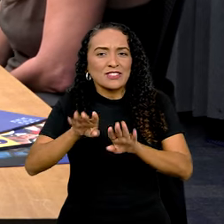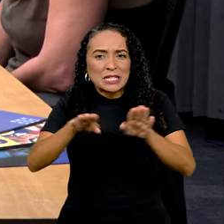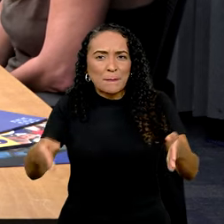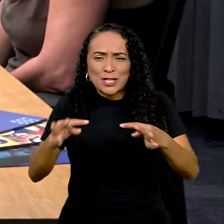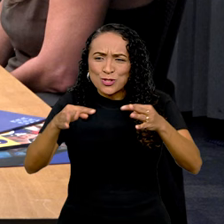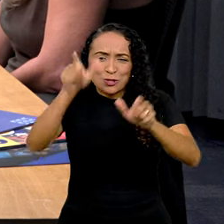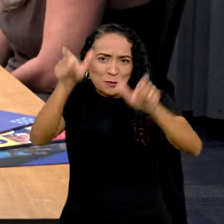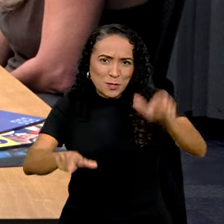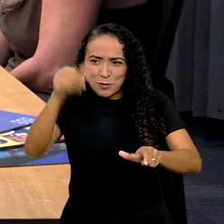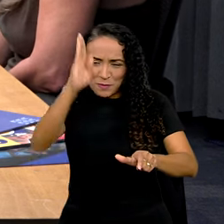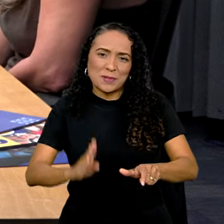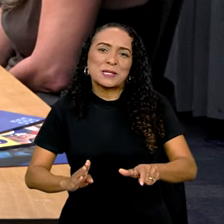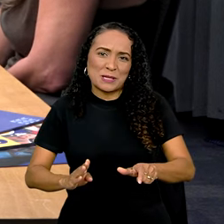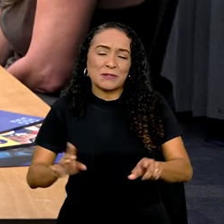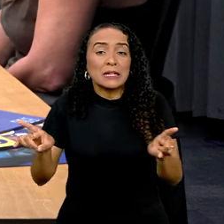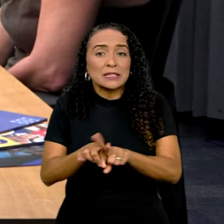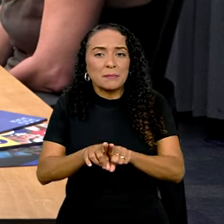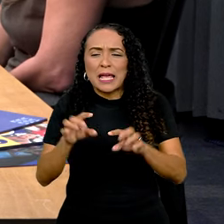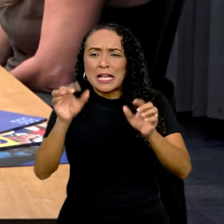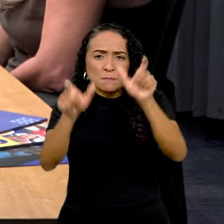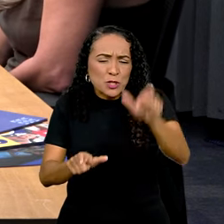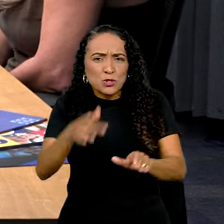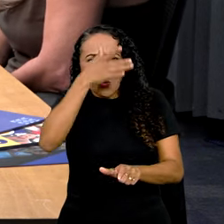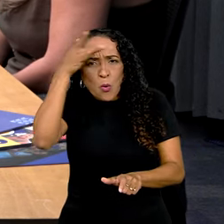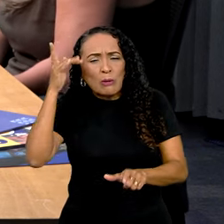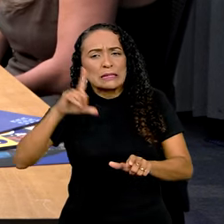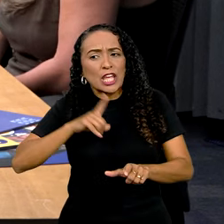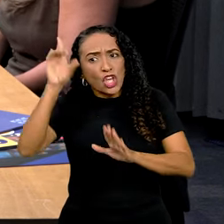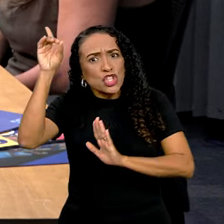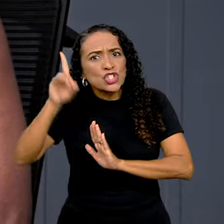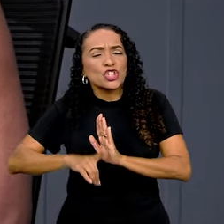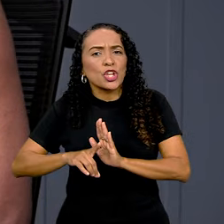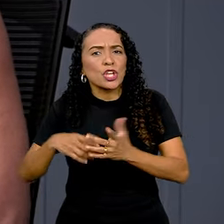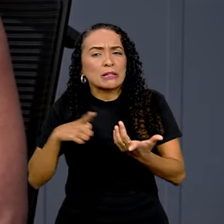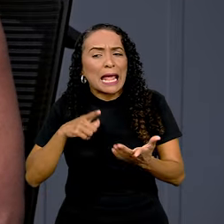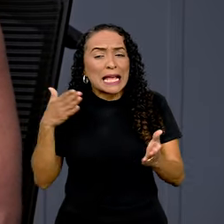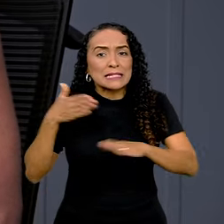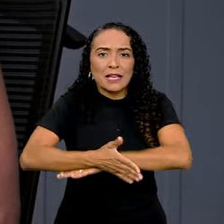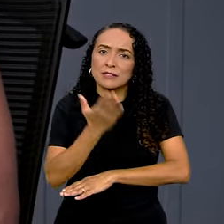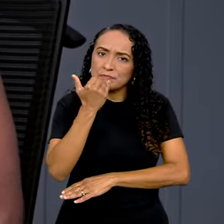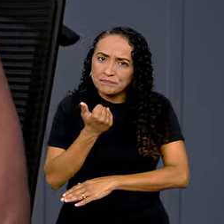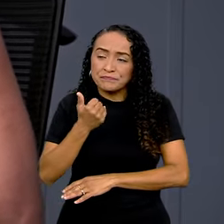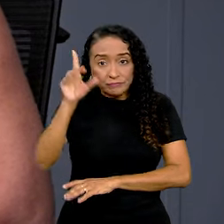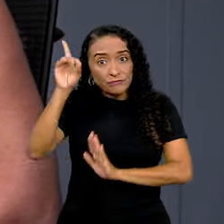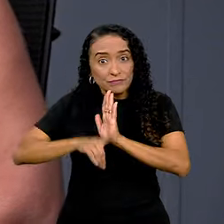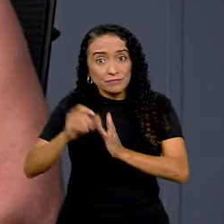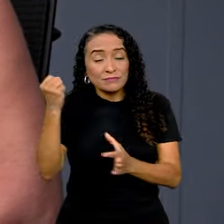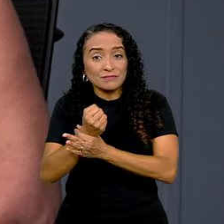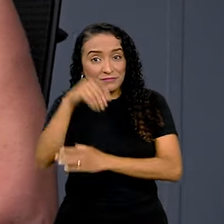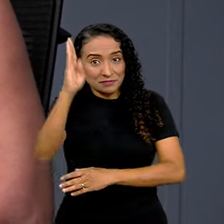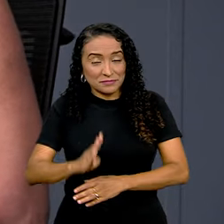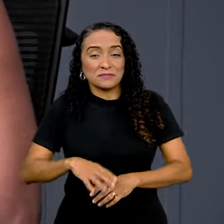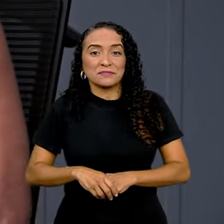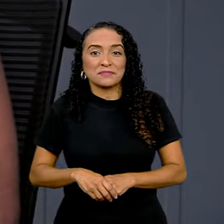verdade na mesa de todos os brasileiros e brasileiras e que todas as pessoas possam ter esse Dire esse esse acesso à alimentação como